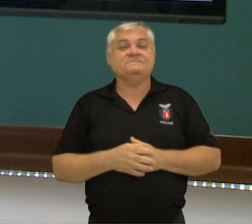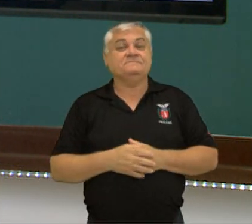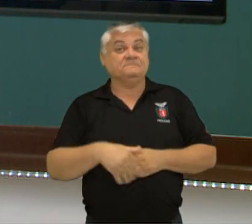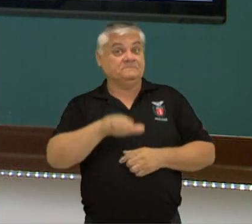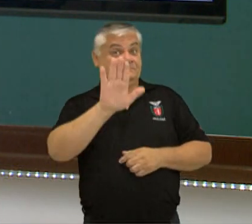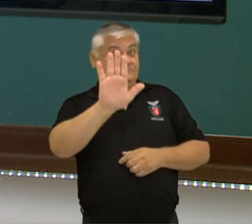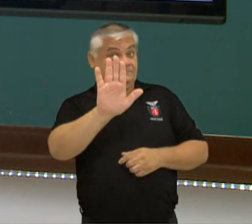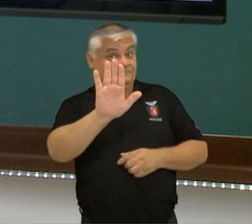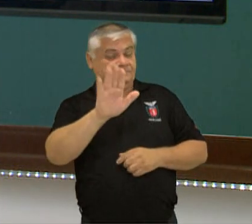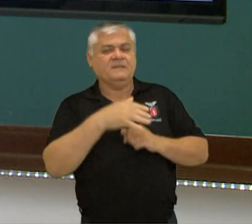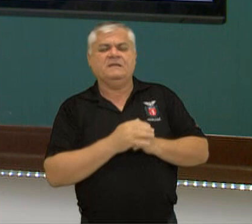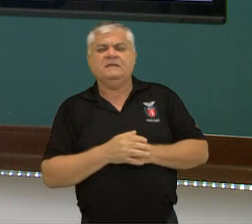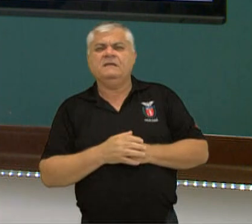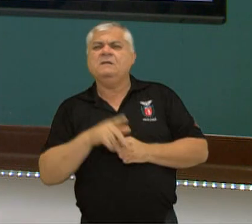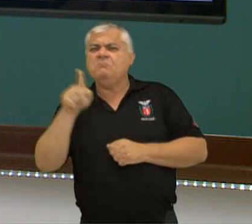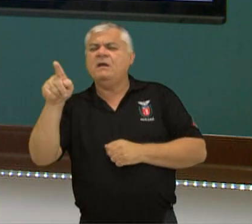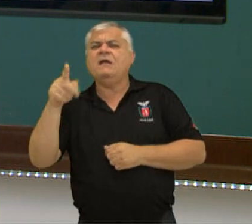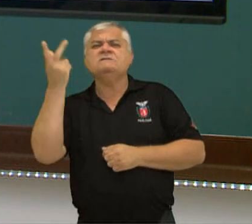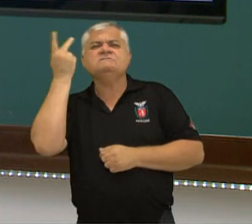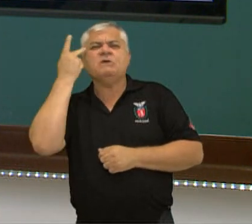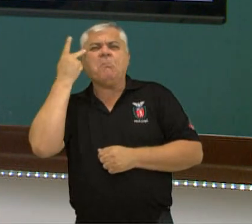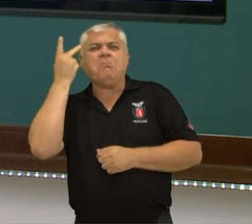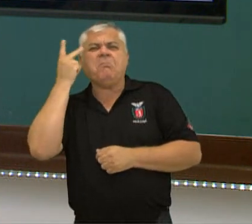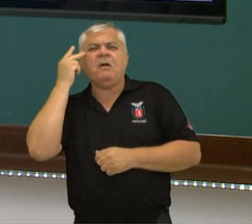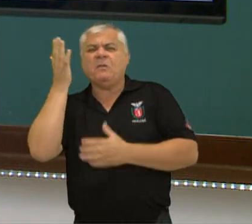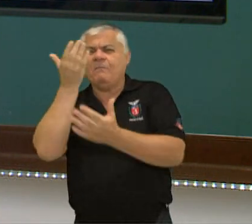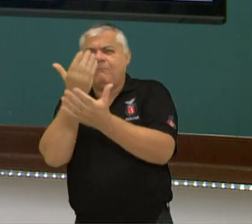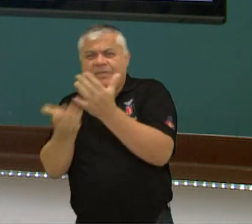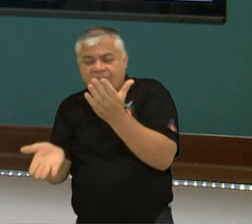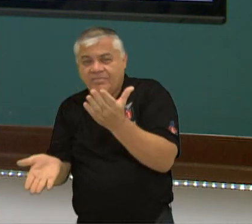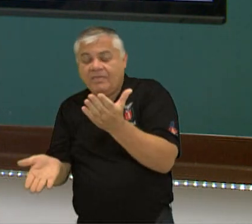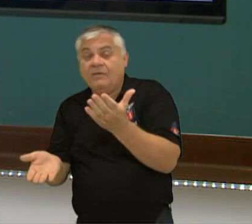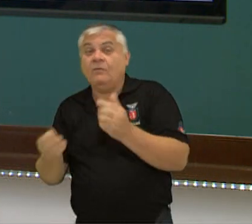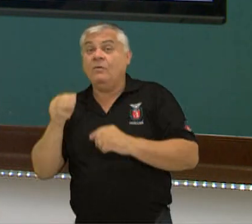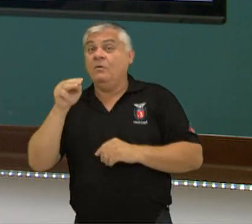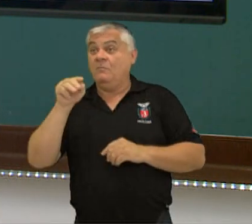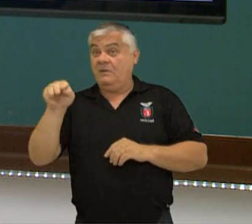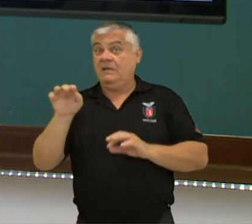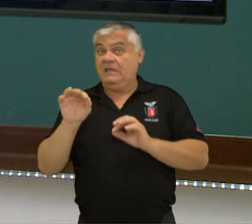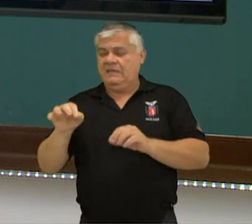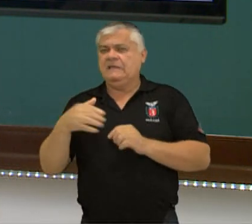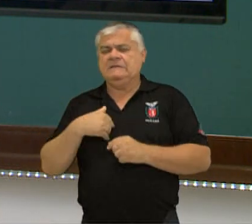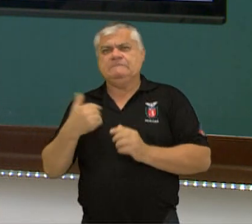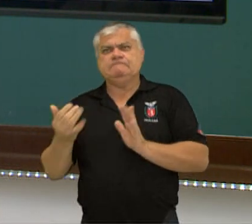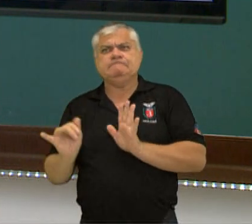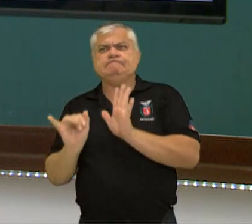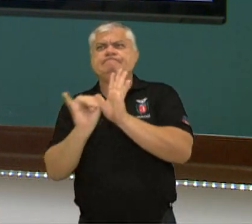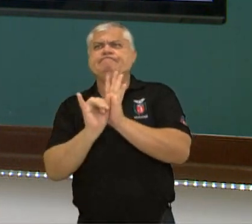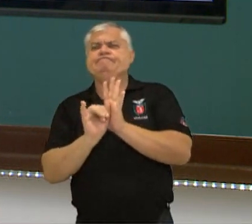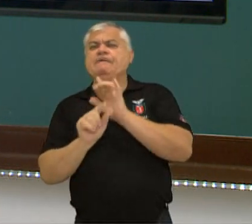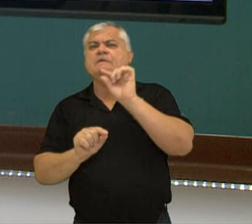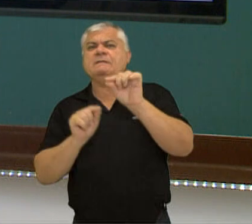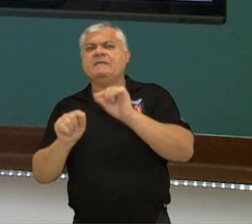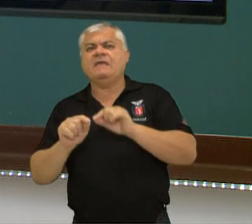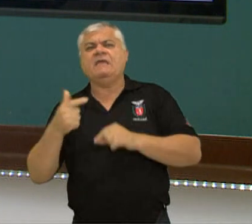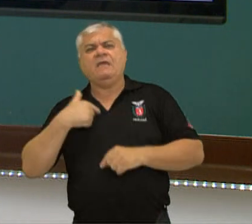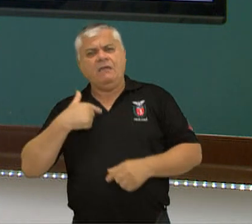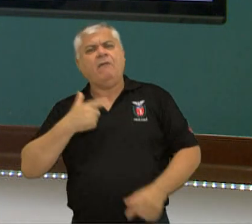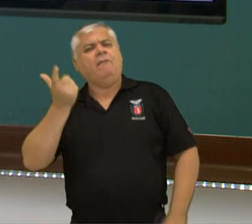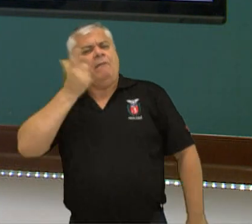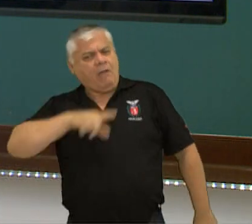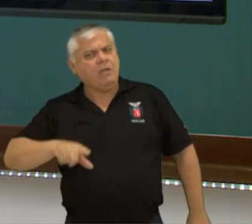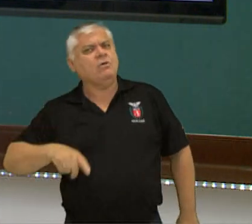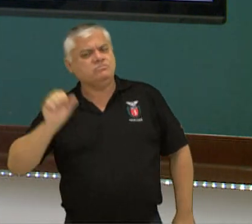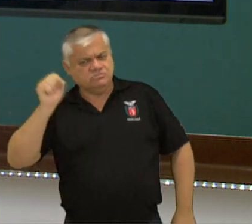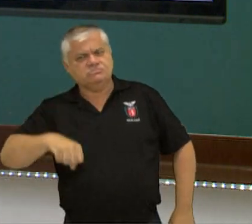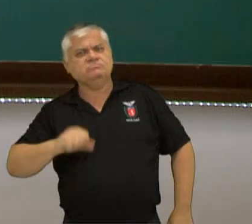Mas, mesmo derrotados, moralmente, os paulistas se identificam como vencedores